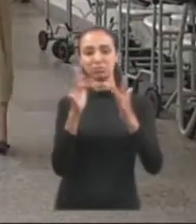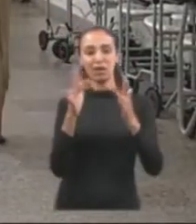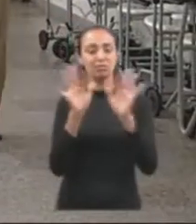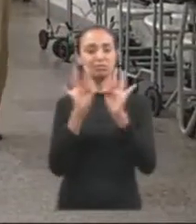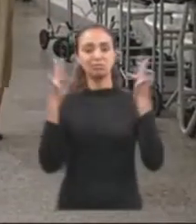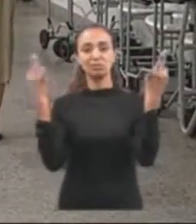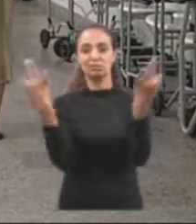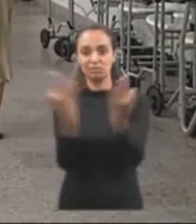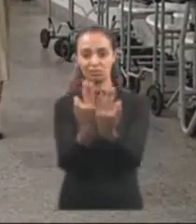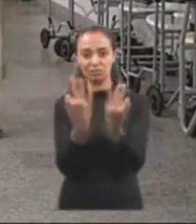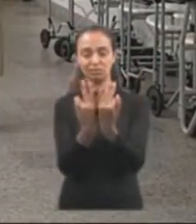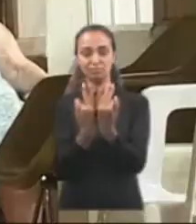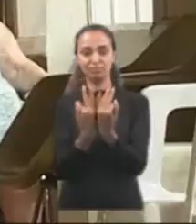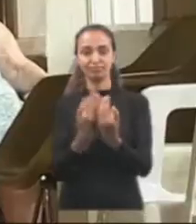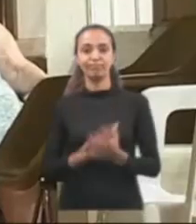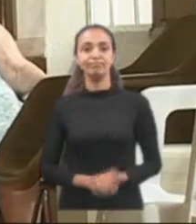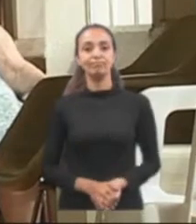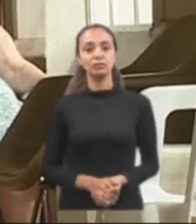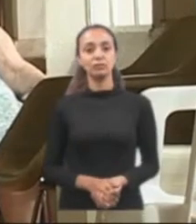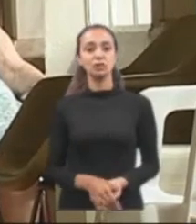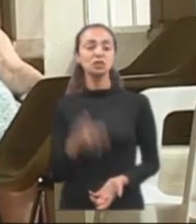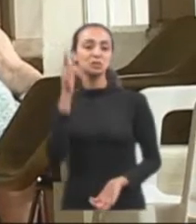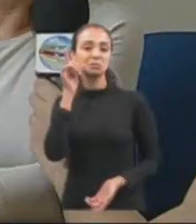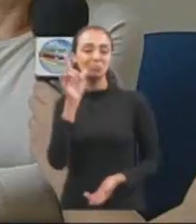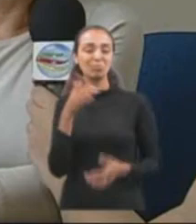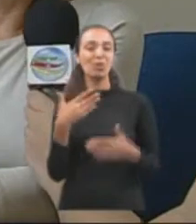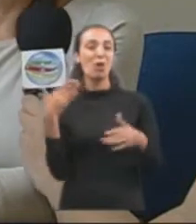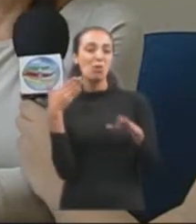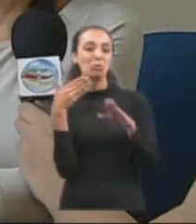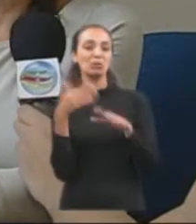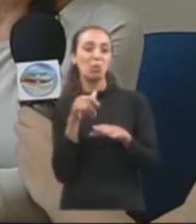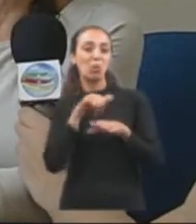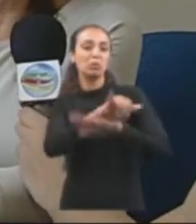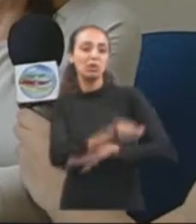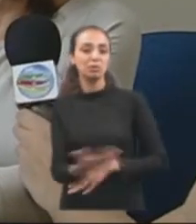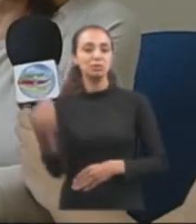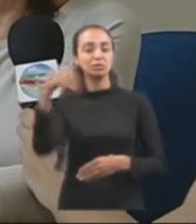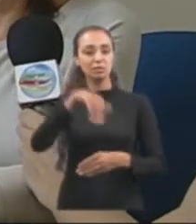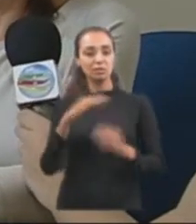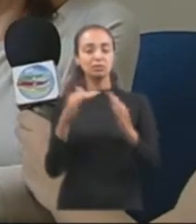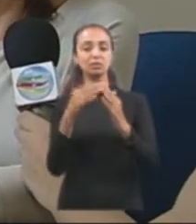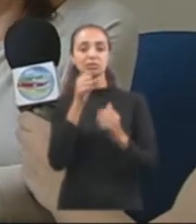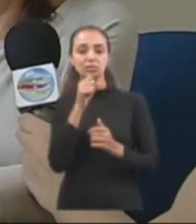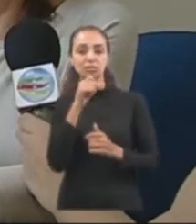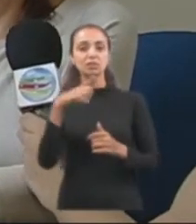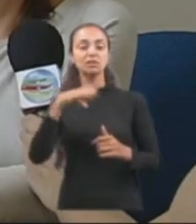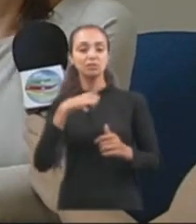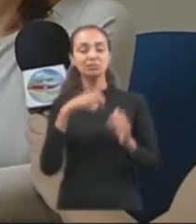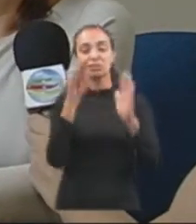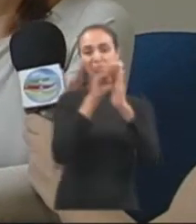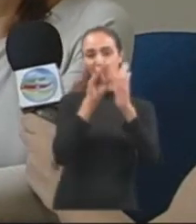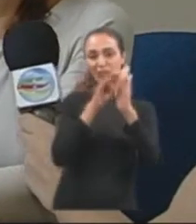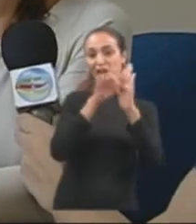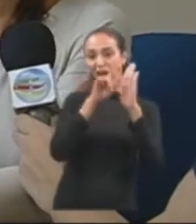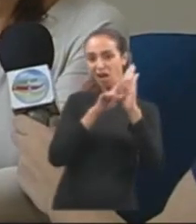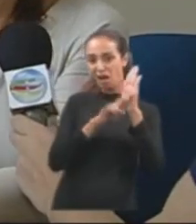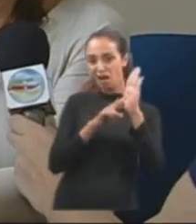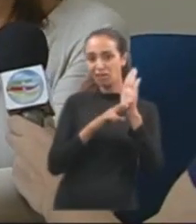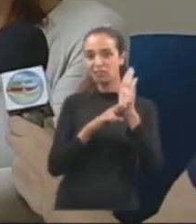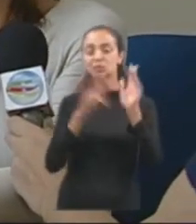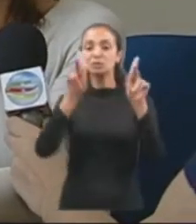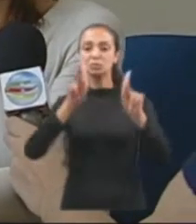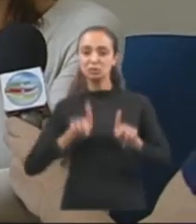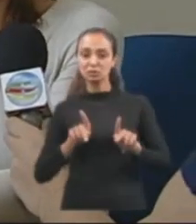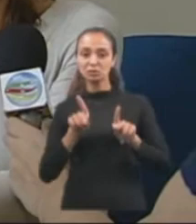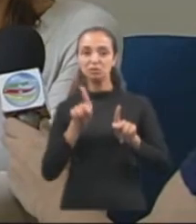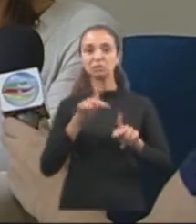é um dos critérios de ingresso que diferencia a instituição. O Asilo Padre Cacique ele tem critérios de ingresso e